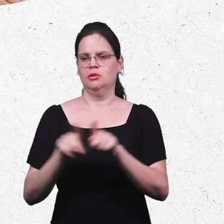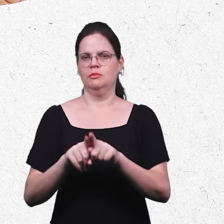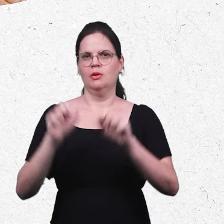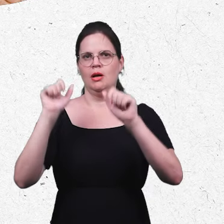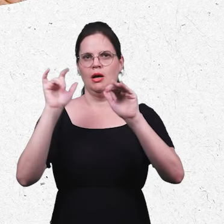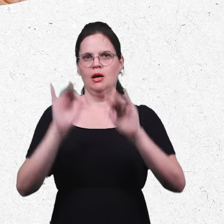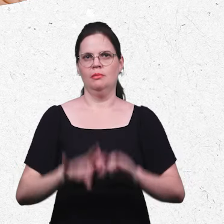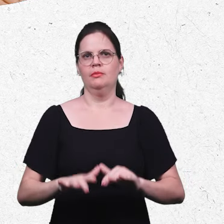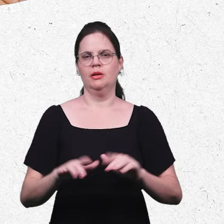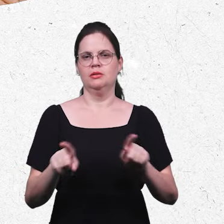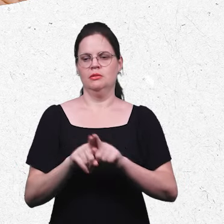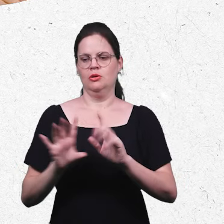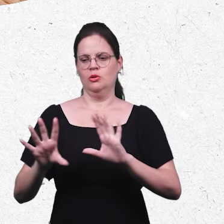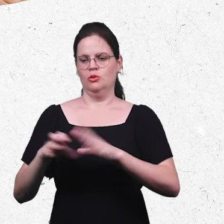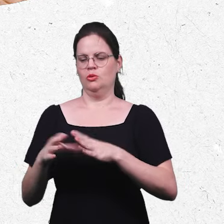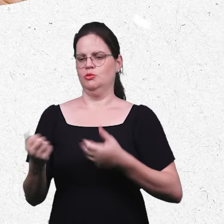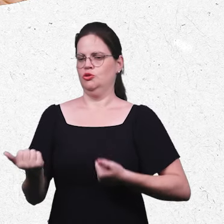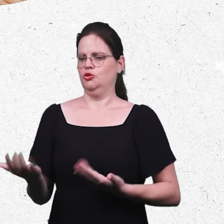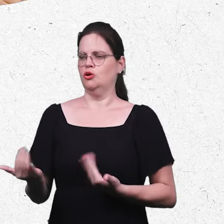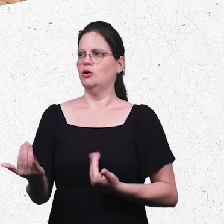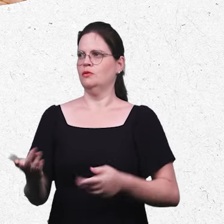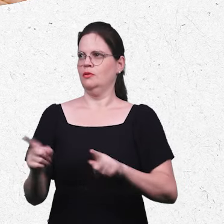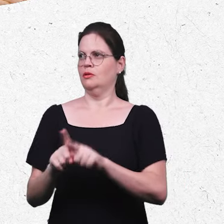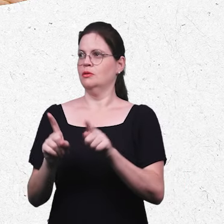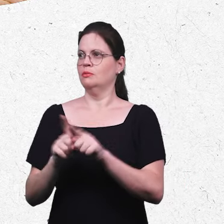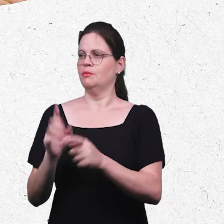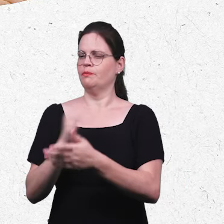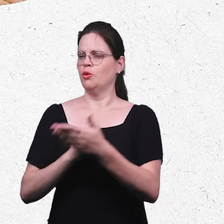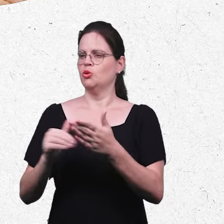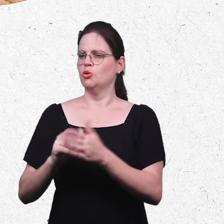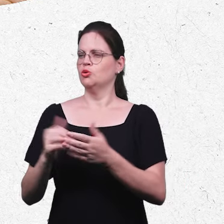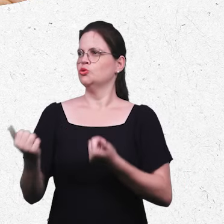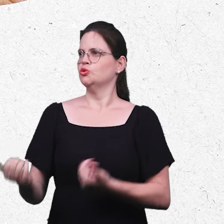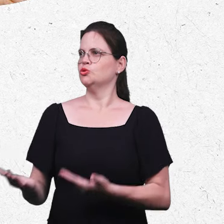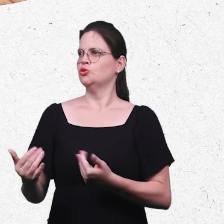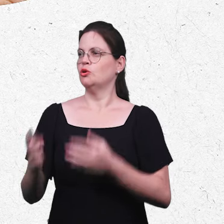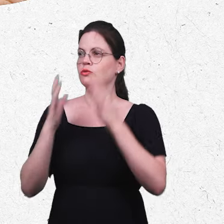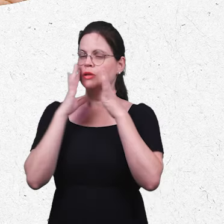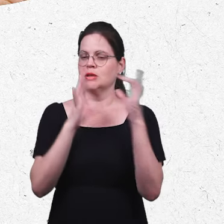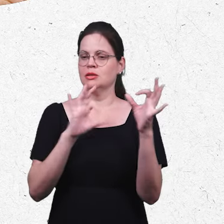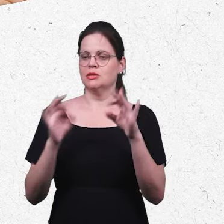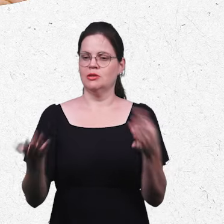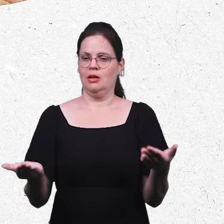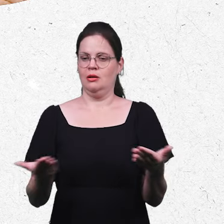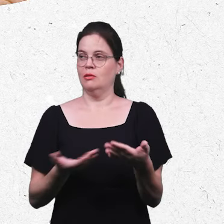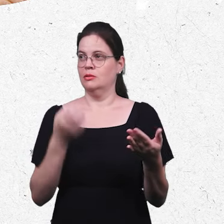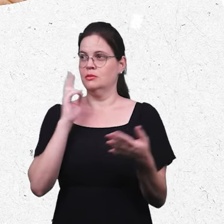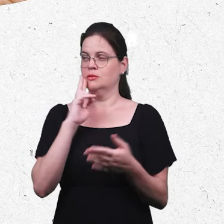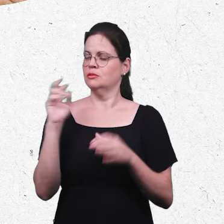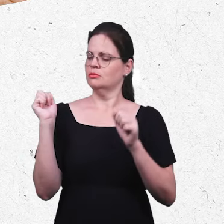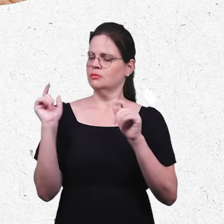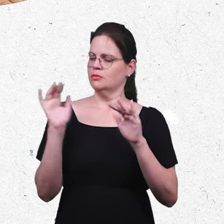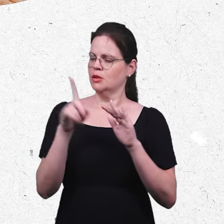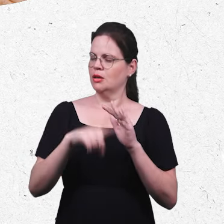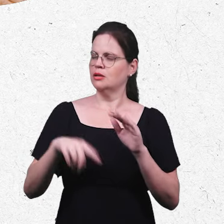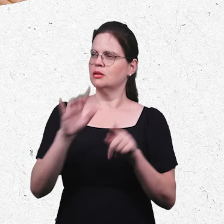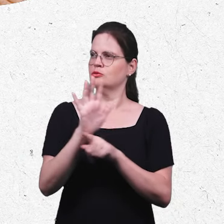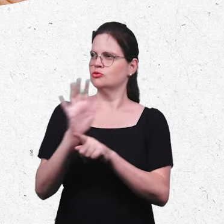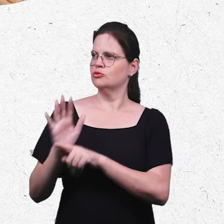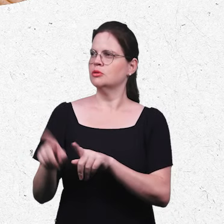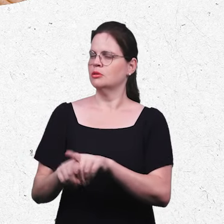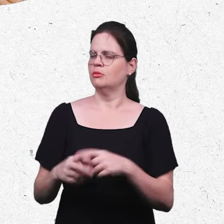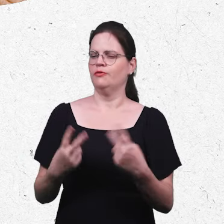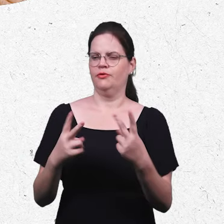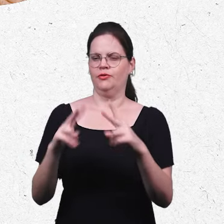Pedimos a Tua bênção, Senhor, também pelos nossos jovens, todos os jovens que estão nos assistindo, Senhor, que o Senhor possa ser